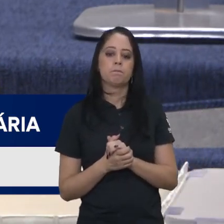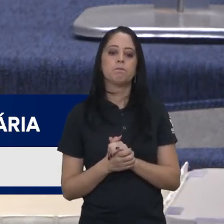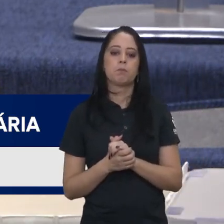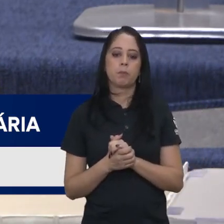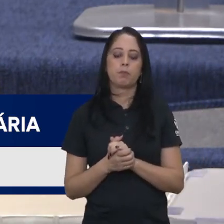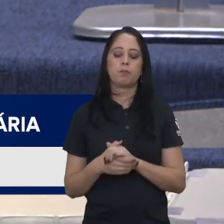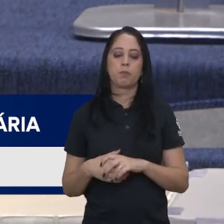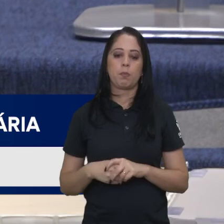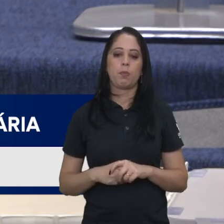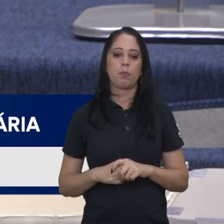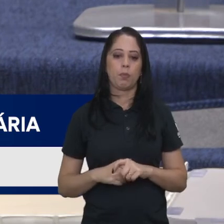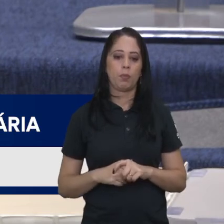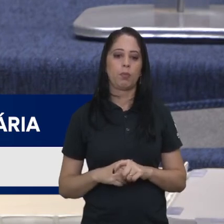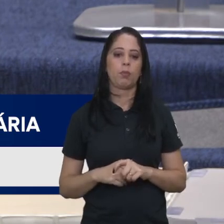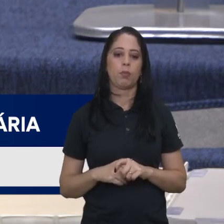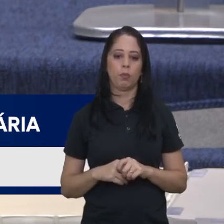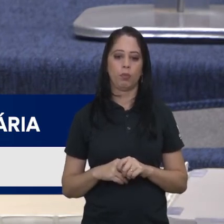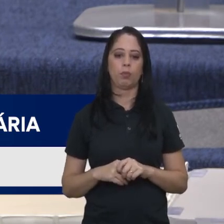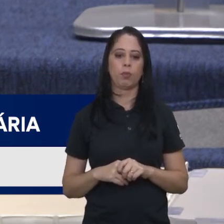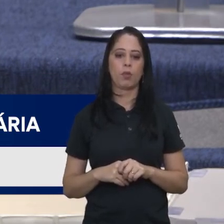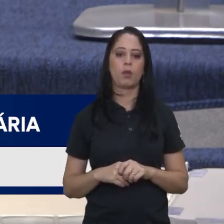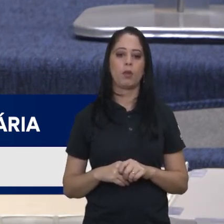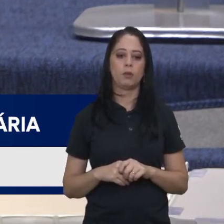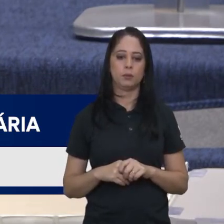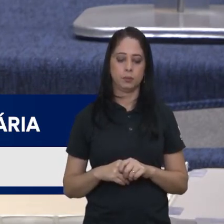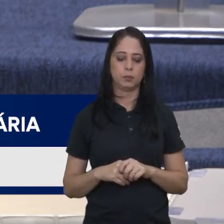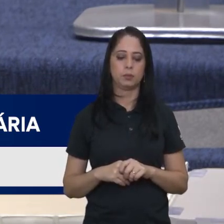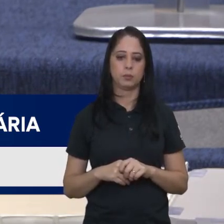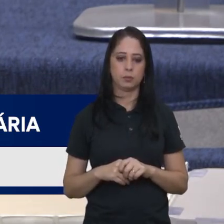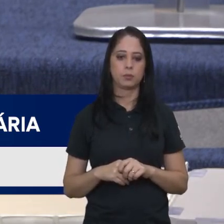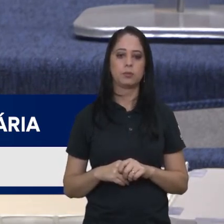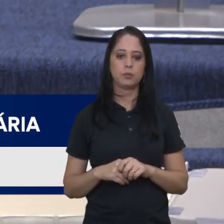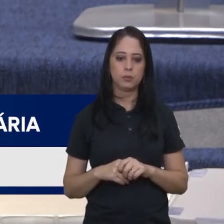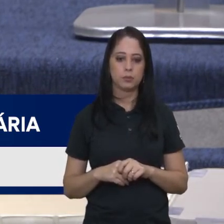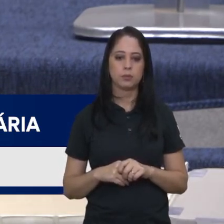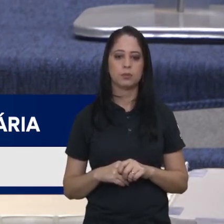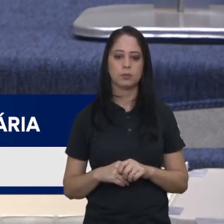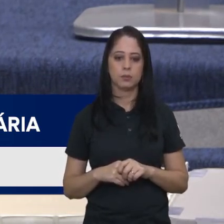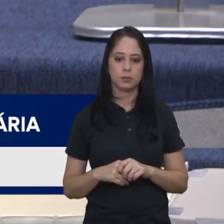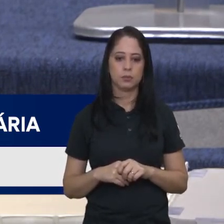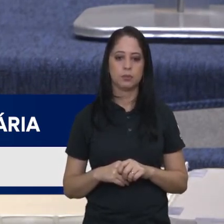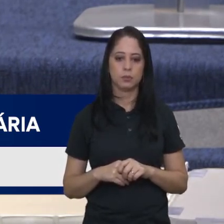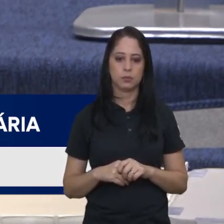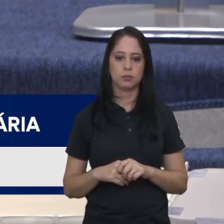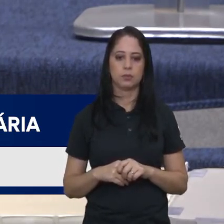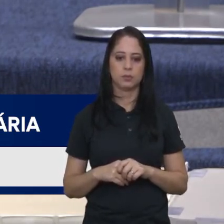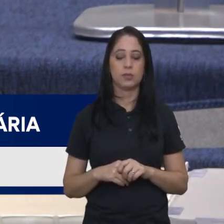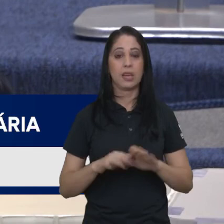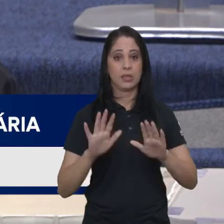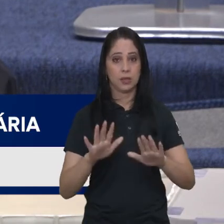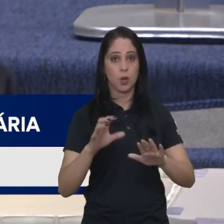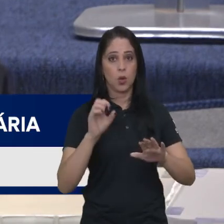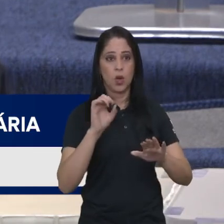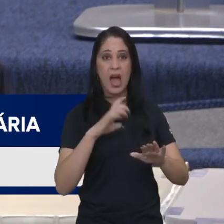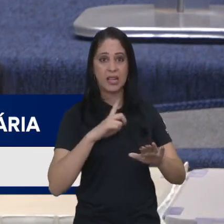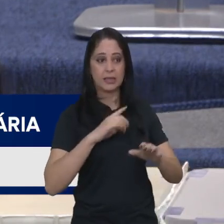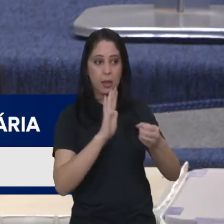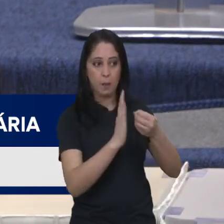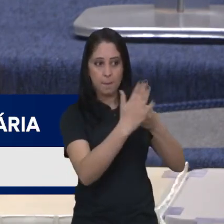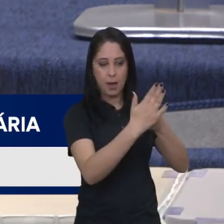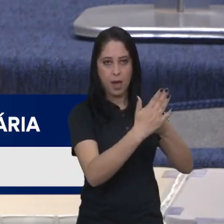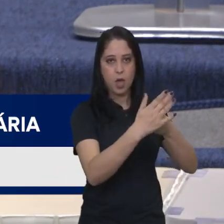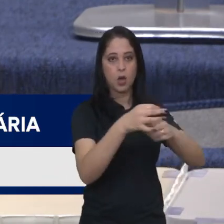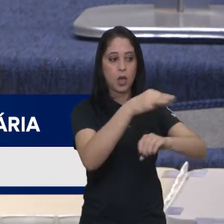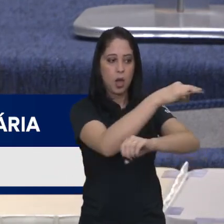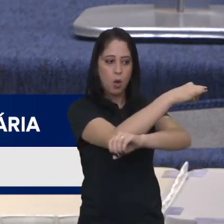permitido que os moradores, mediante suporte técnico de um técnico, um engenheiro, um arquiteto, possa reformar suas casas, fazer as